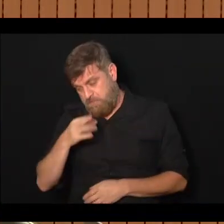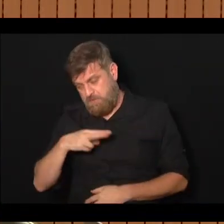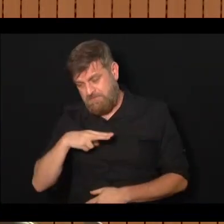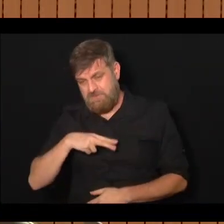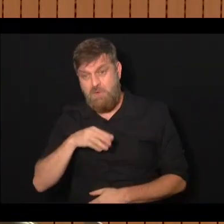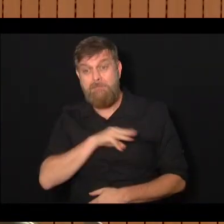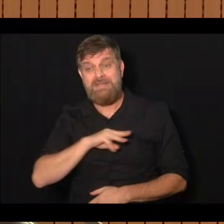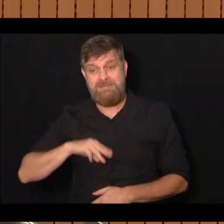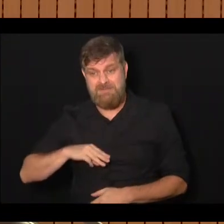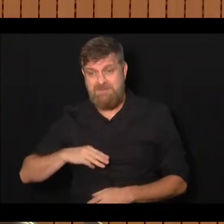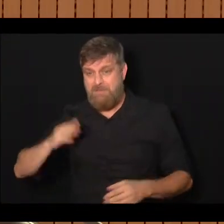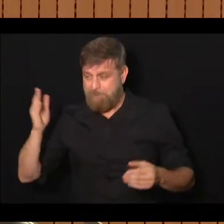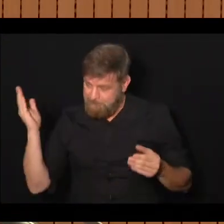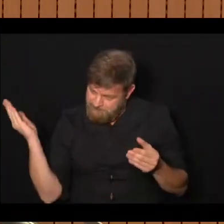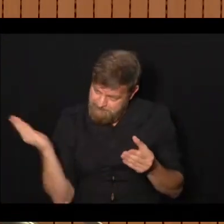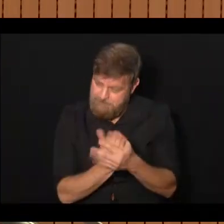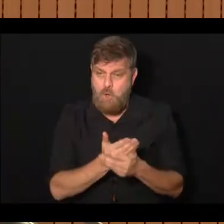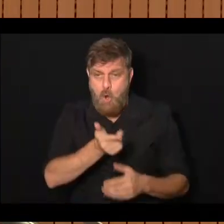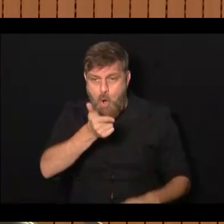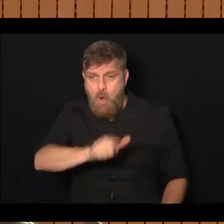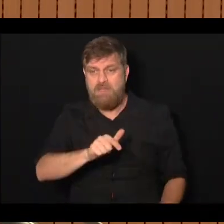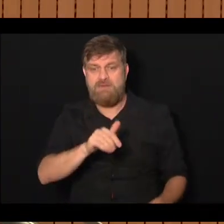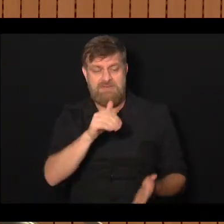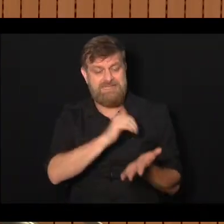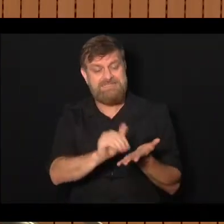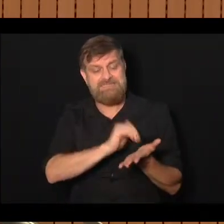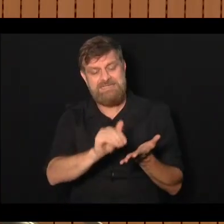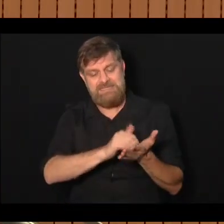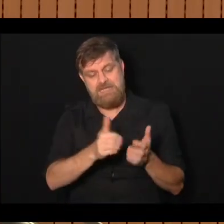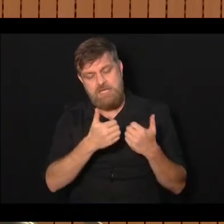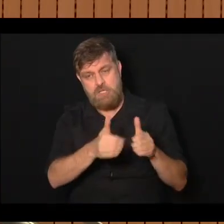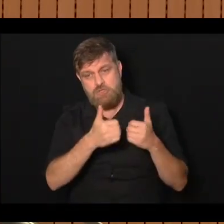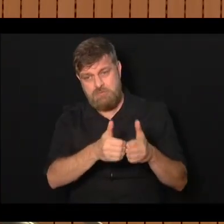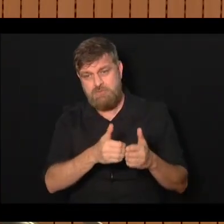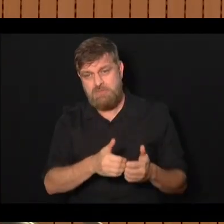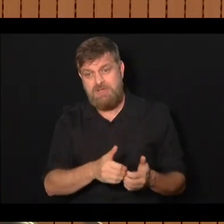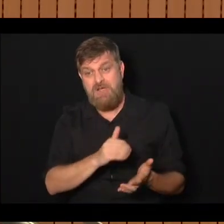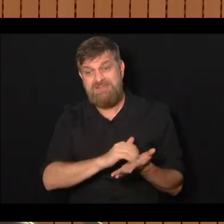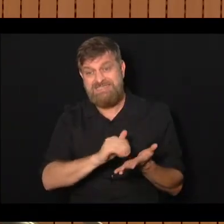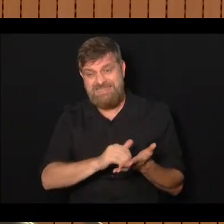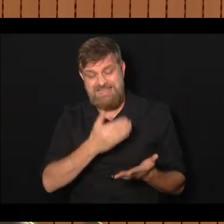instaurou mais uma ação civil contra a Secretaria de Transporte, contra o Barreiro,